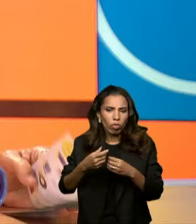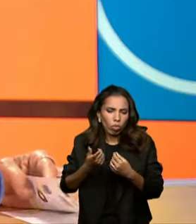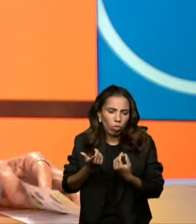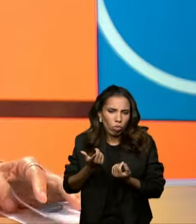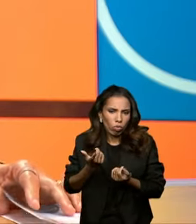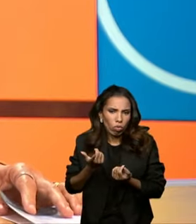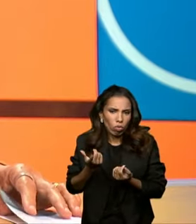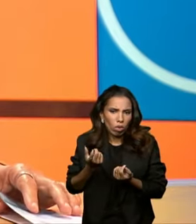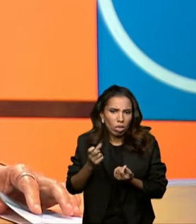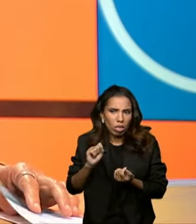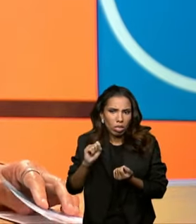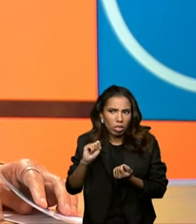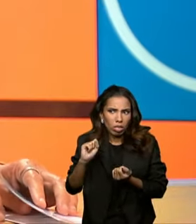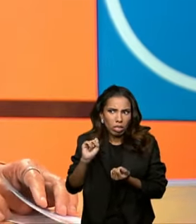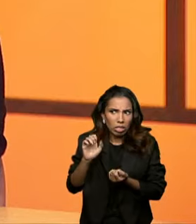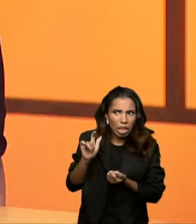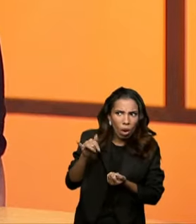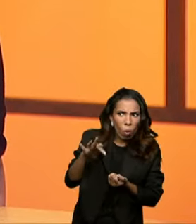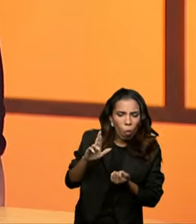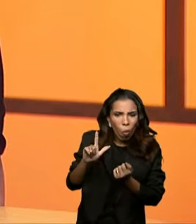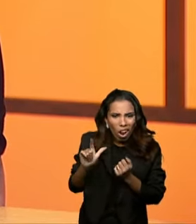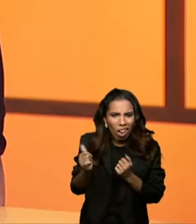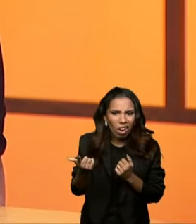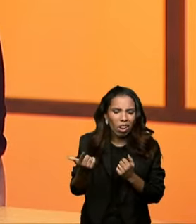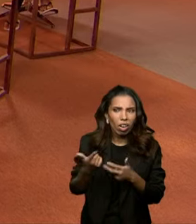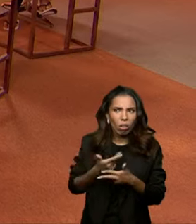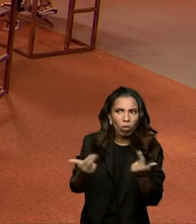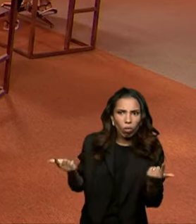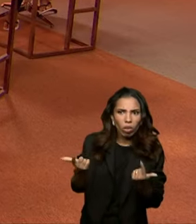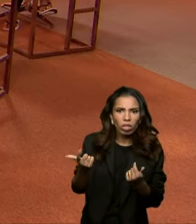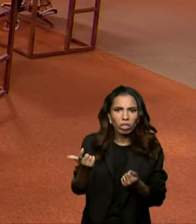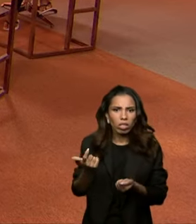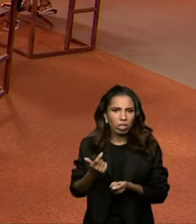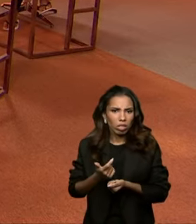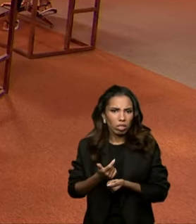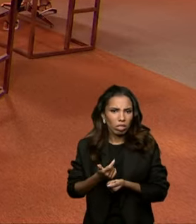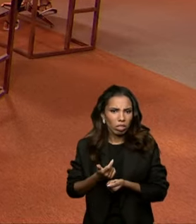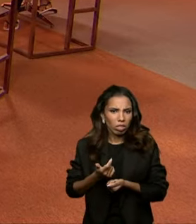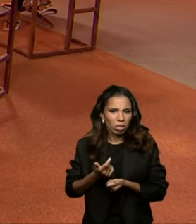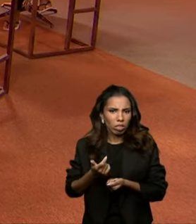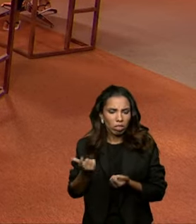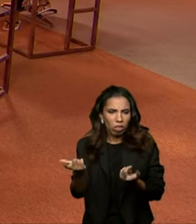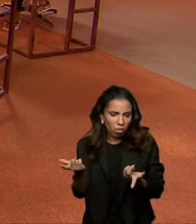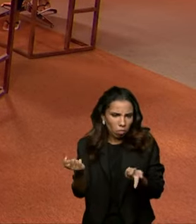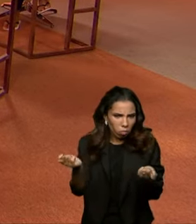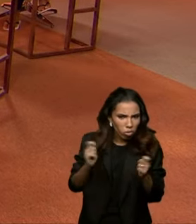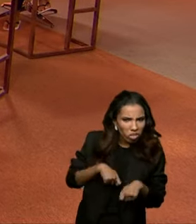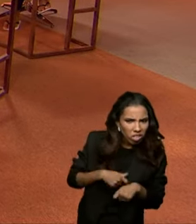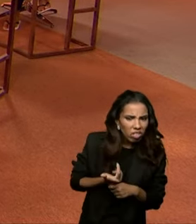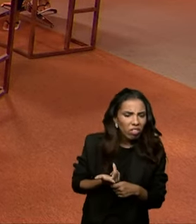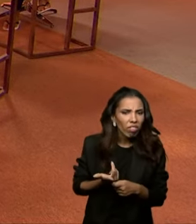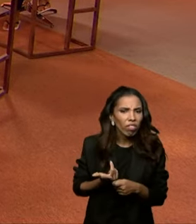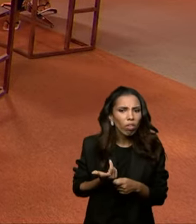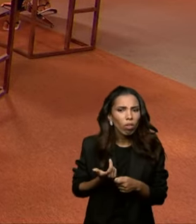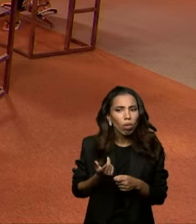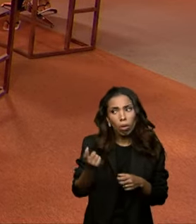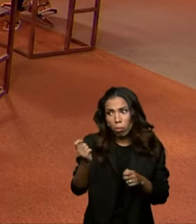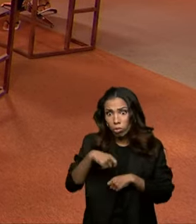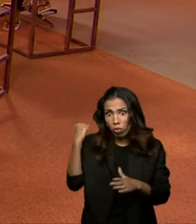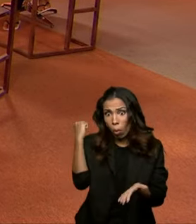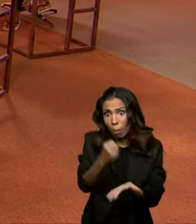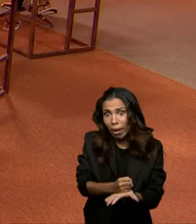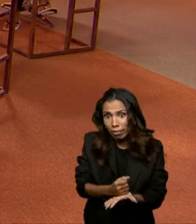Sim, a dengue pode matar, né? A sequela é morrer. Pode matar. Nossa, para, Alessandra! Uai! Não, mas eu digo, se não morrer, vai que não